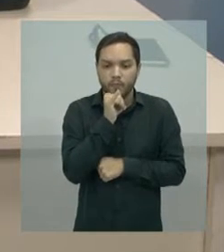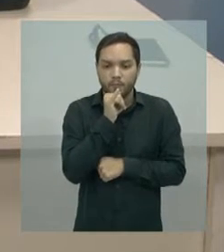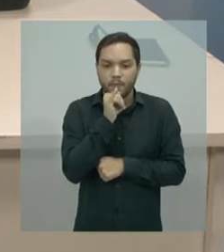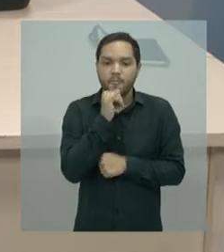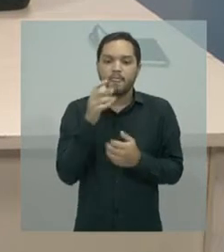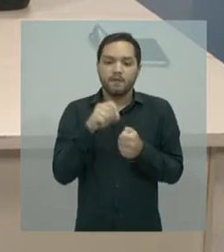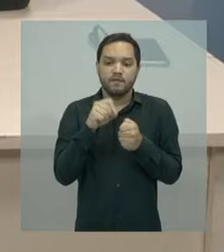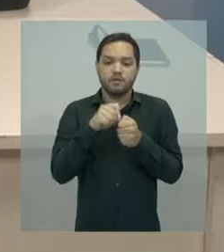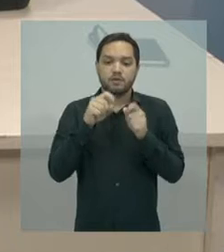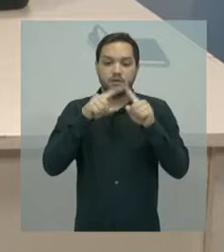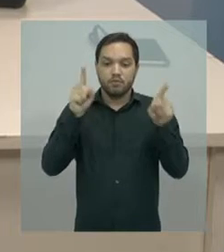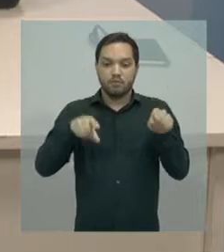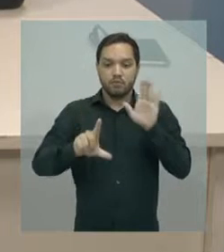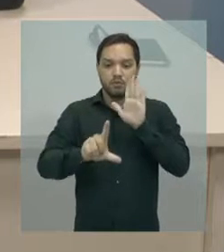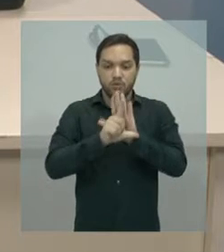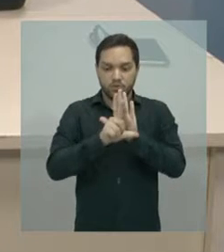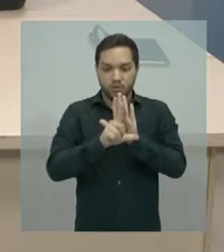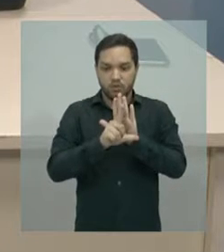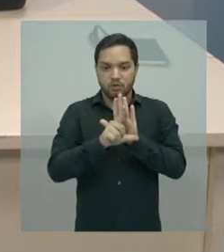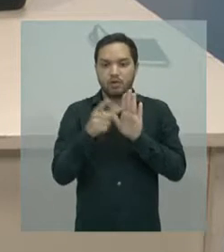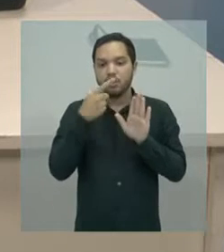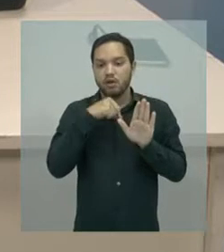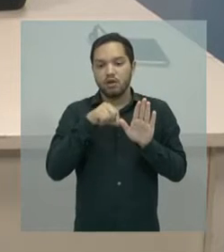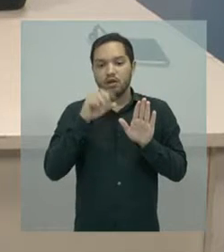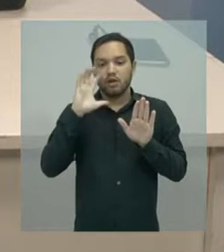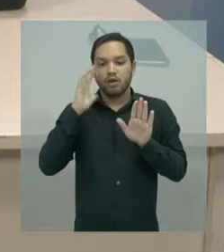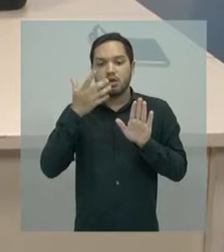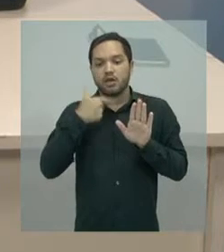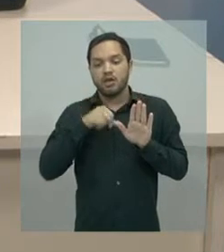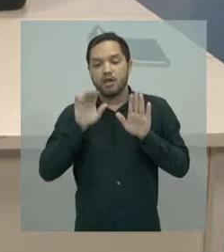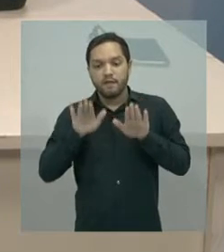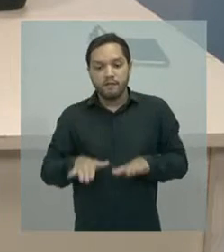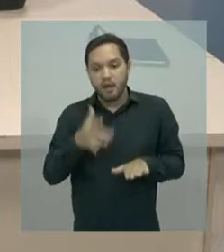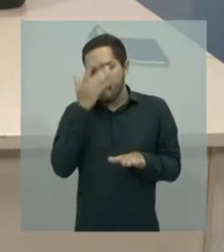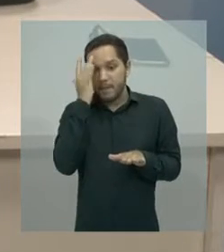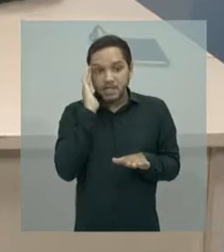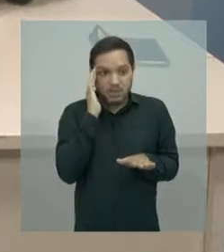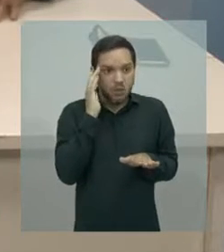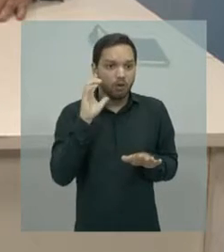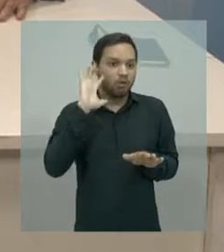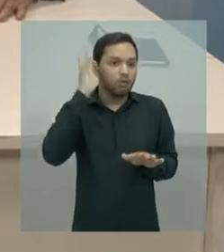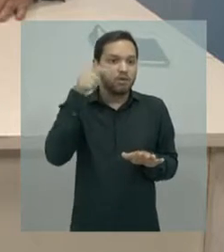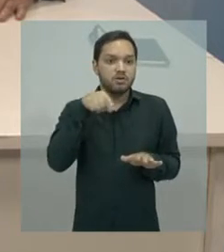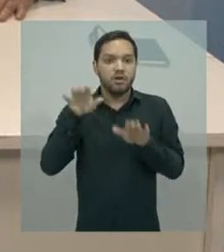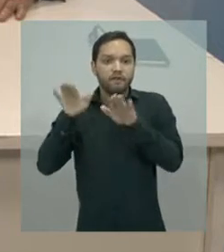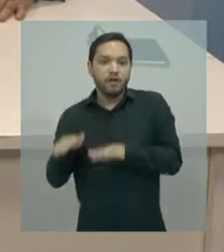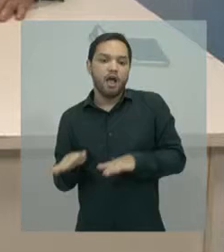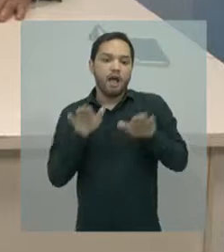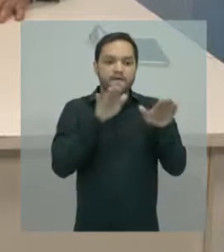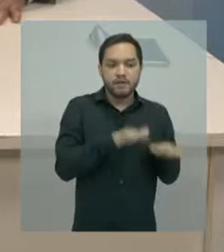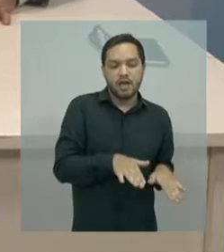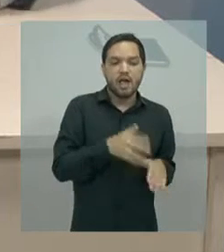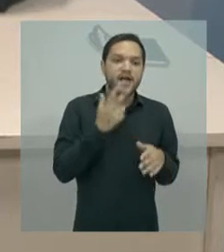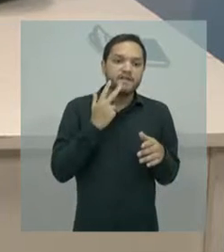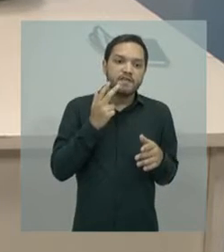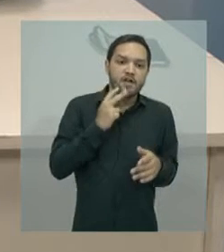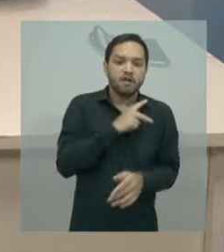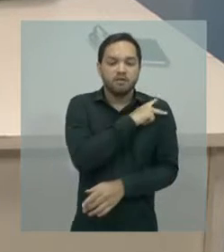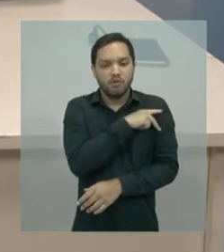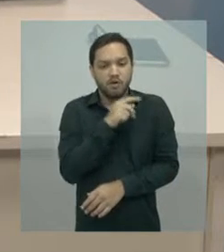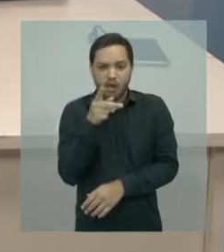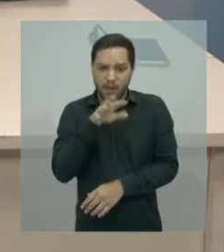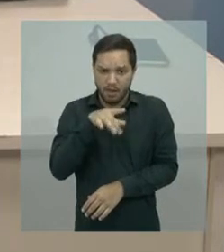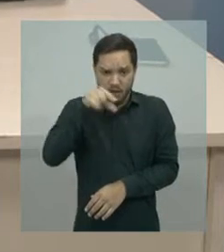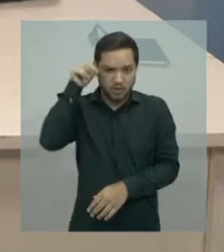feito um projeto de lei, um referendo. Quem tem que definir onde quer ficar é a população. Esse negócio de dizer que eu vou ficar aqui, isso eu vou passa, ficar ali. Deputado,